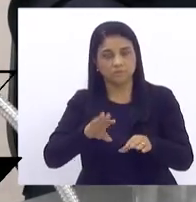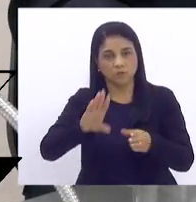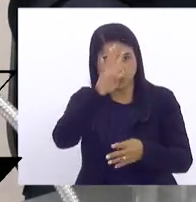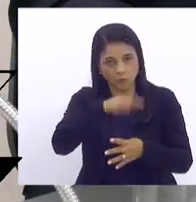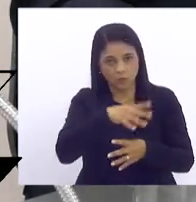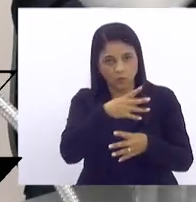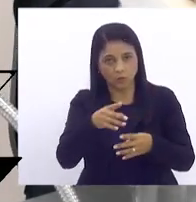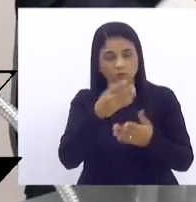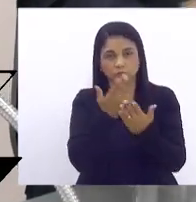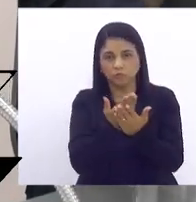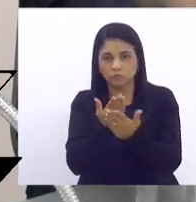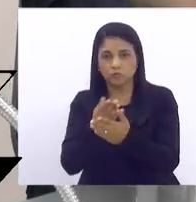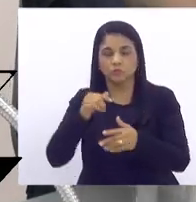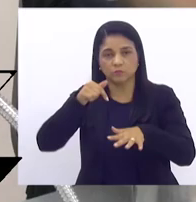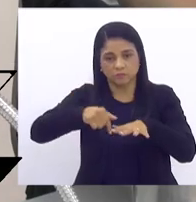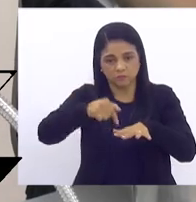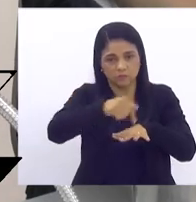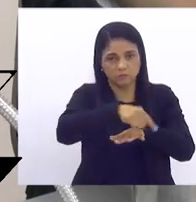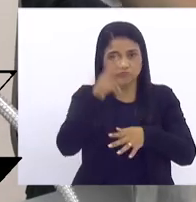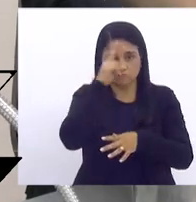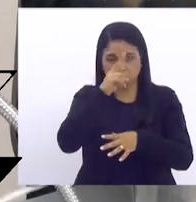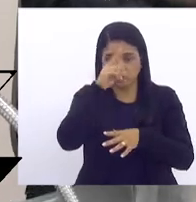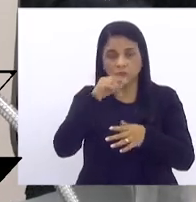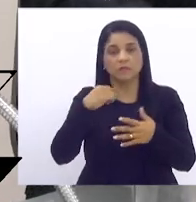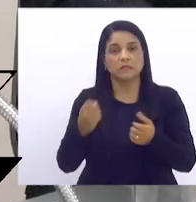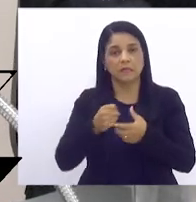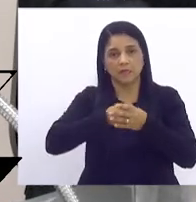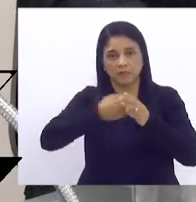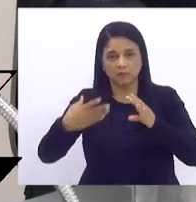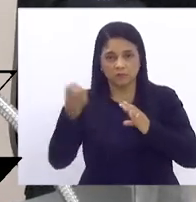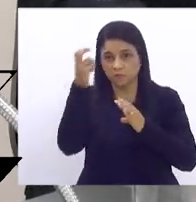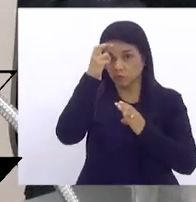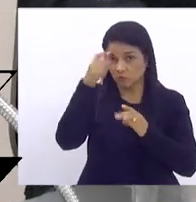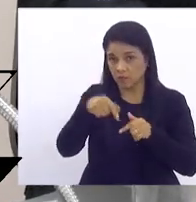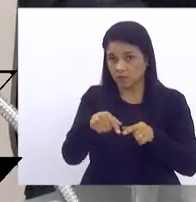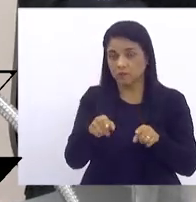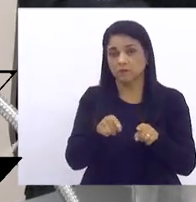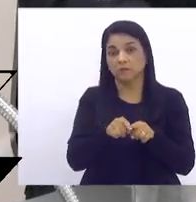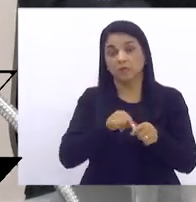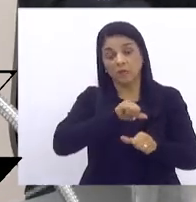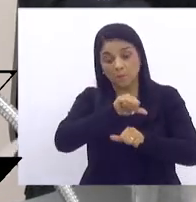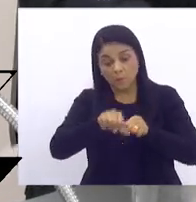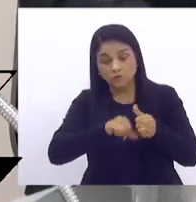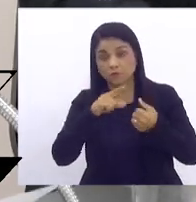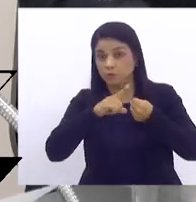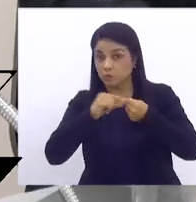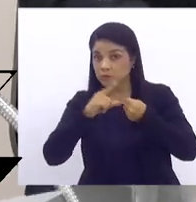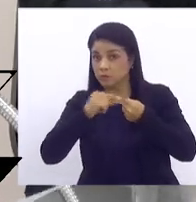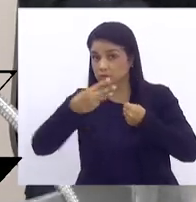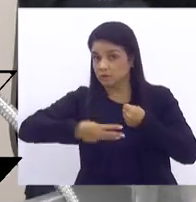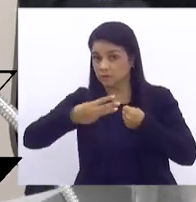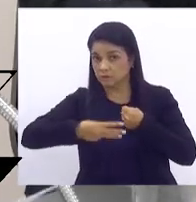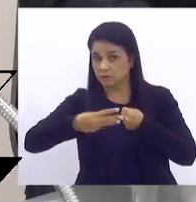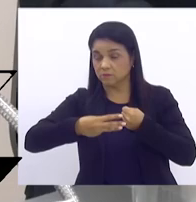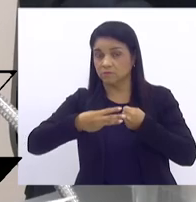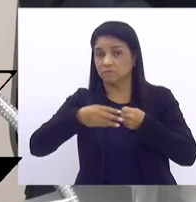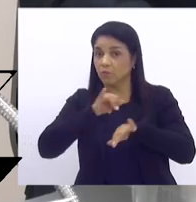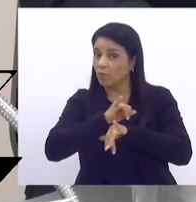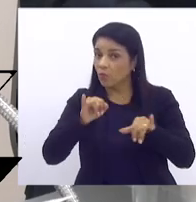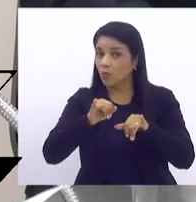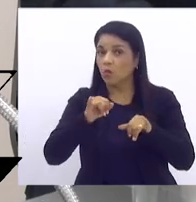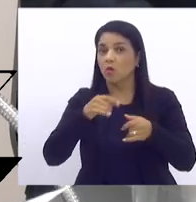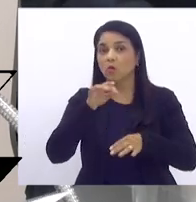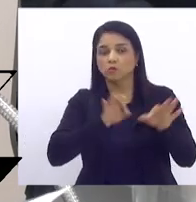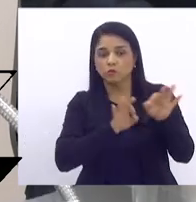currículo de estudo a nossa história de quilombos e características culturais. E ele modifica o artigo 3º, dizendo: